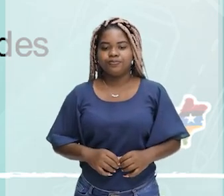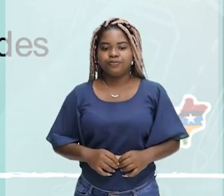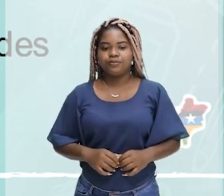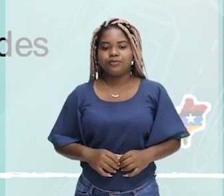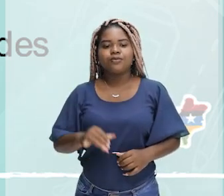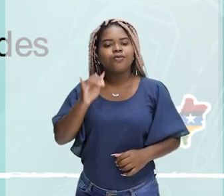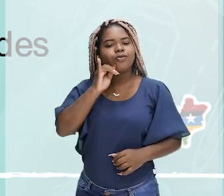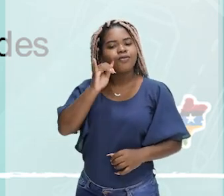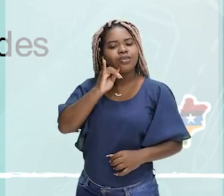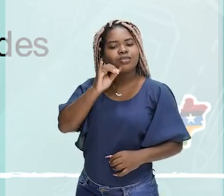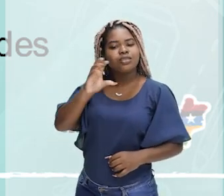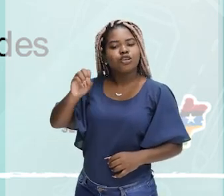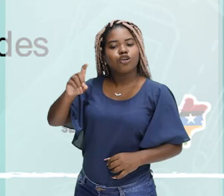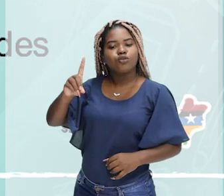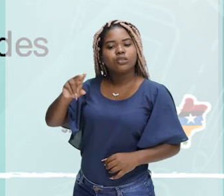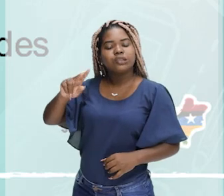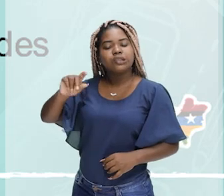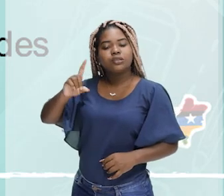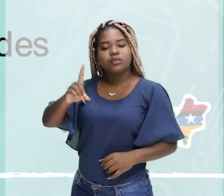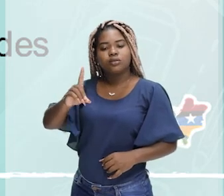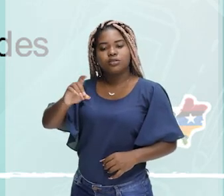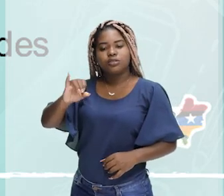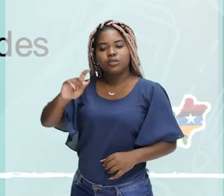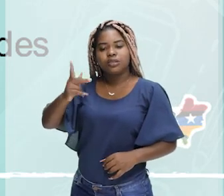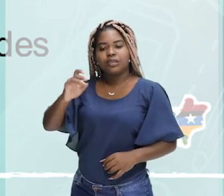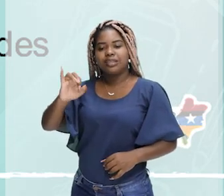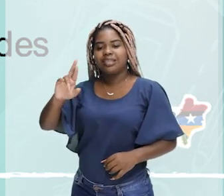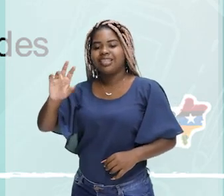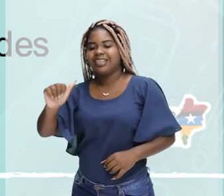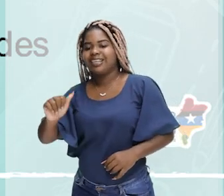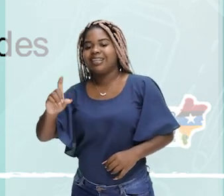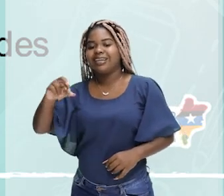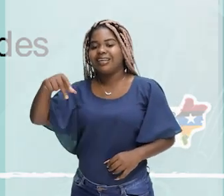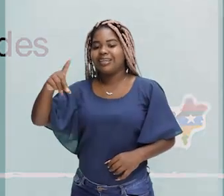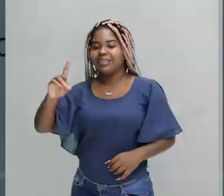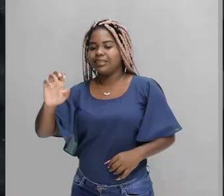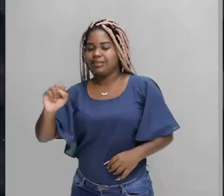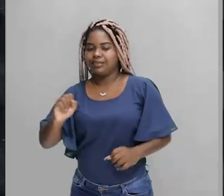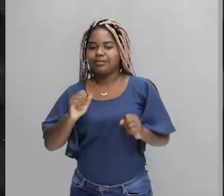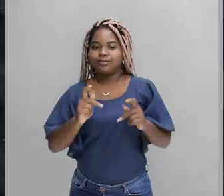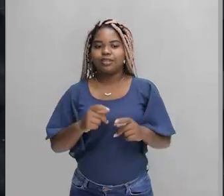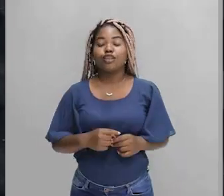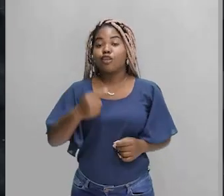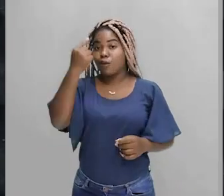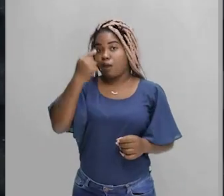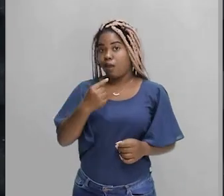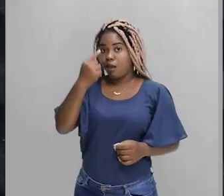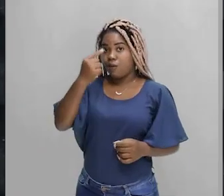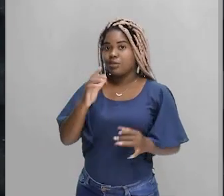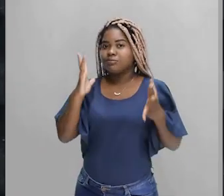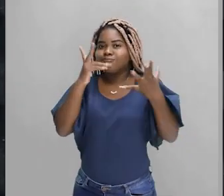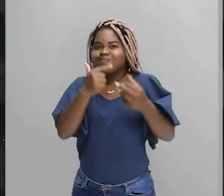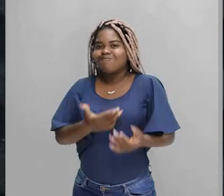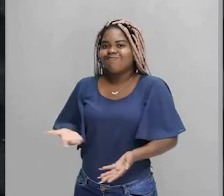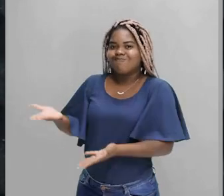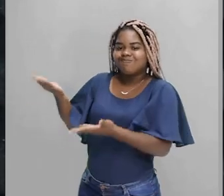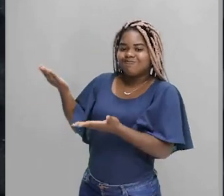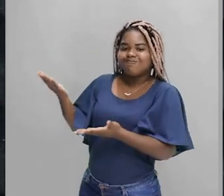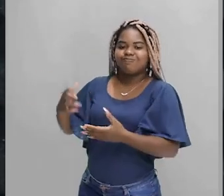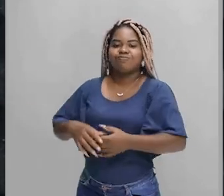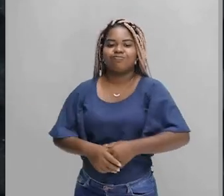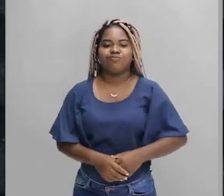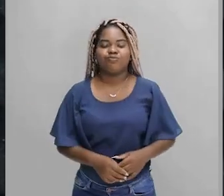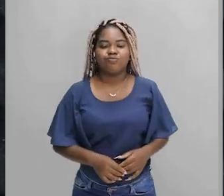movimento, como a Cordilheira dos Andes, aqui na América do Sul, e a Cordilheira do Himalaia, beleza? Olha, por exemplo, essa imagem aqui, galera, né? A cadeia